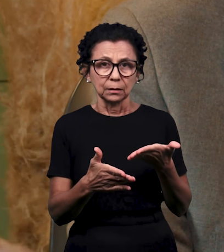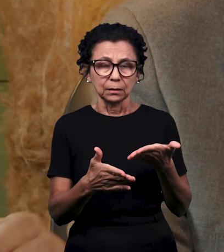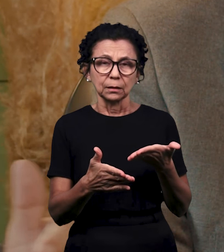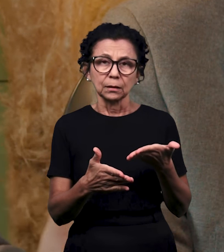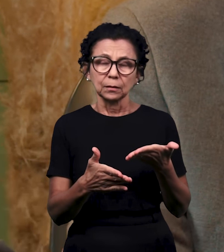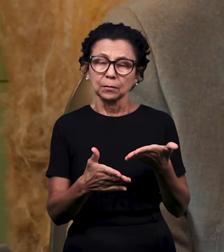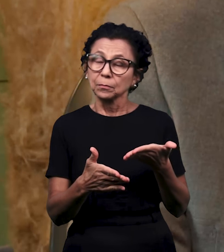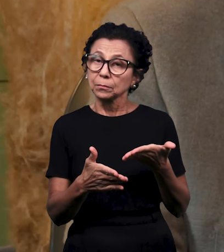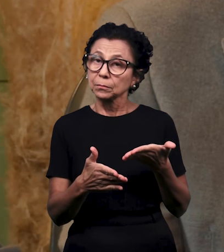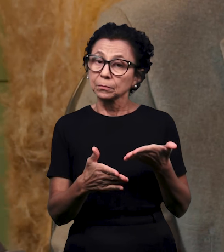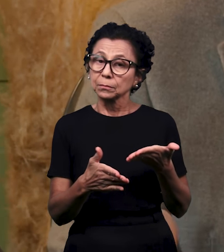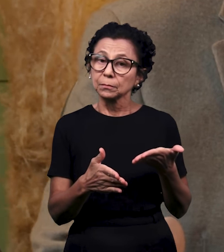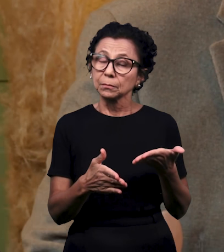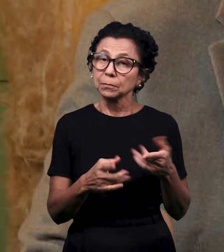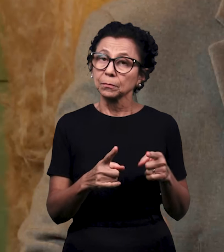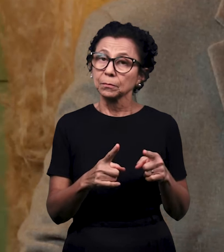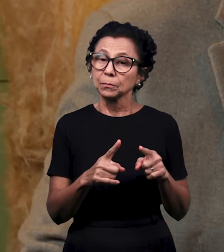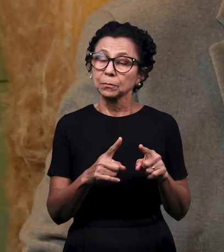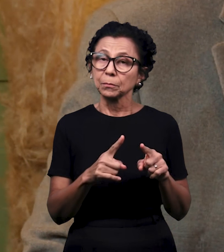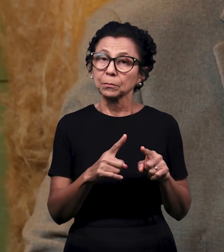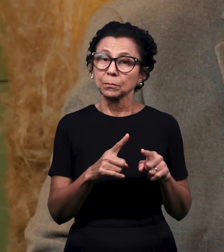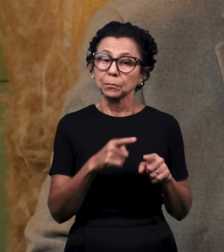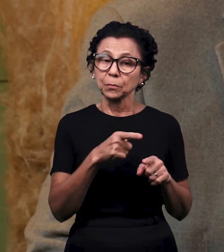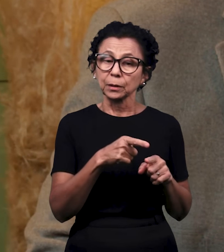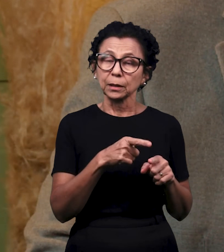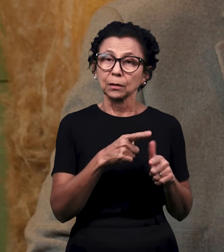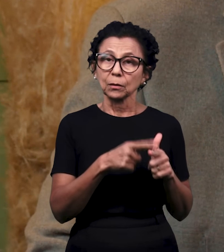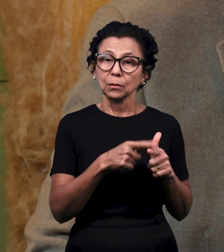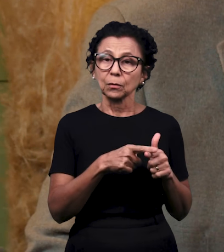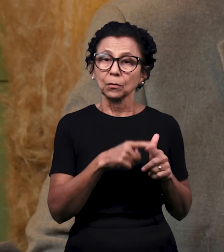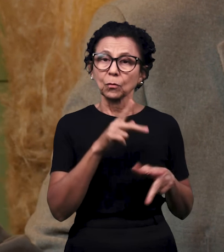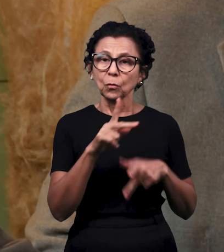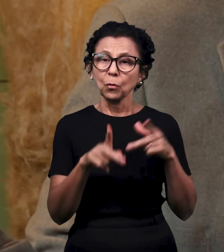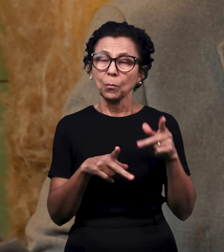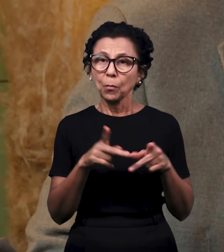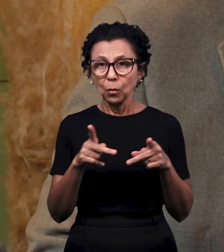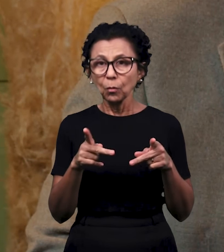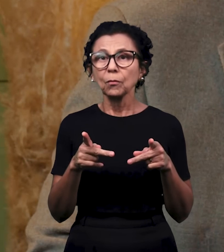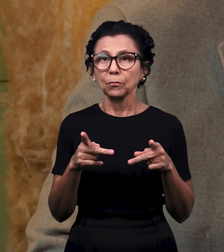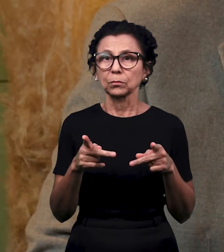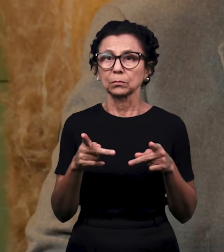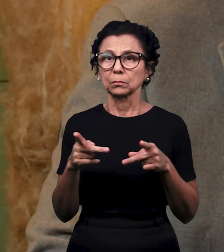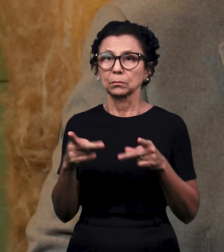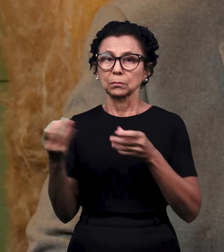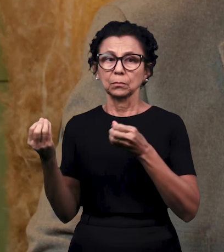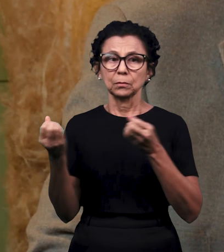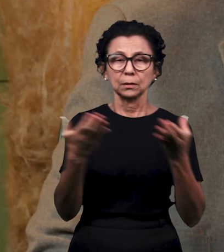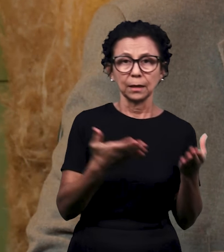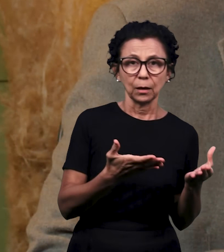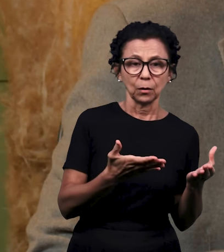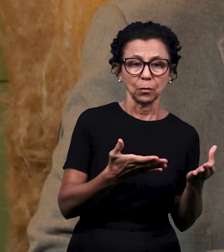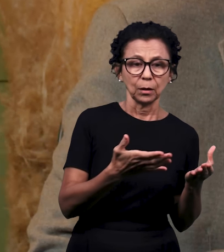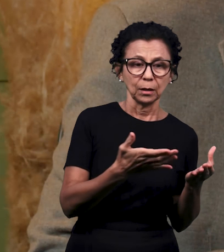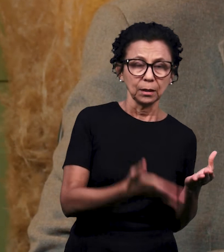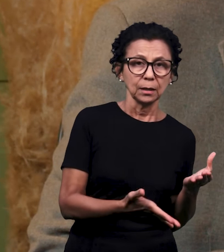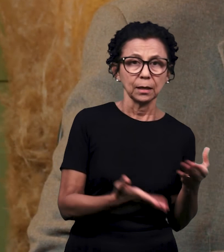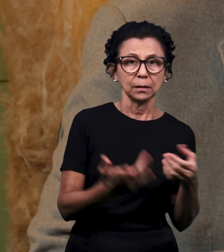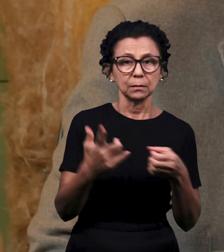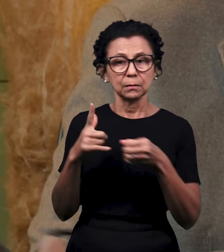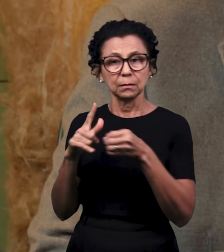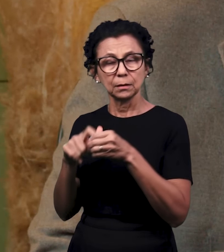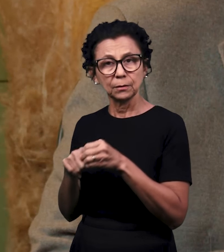estava devolvendo ao Senhor o que o Senhor já tinha lhes dado. Tudo que